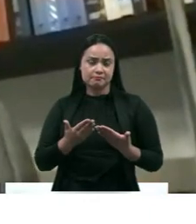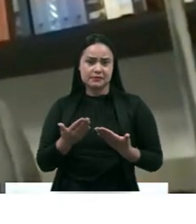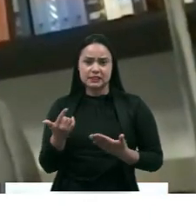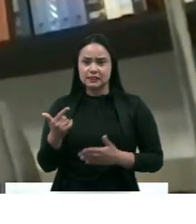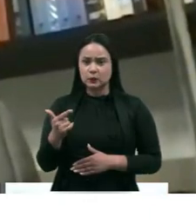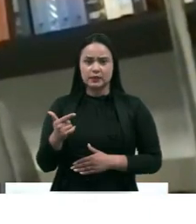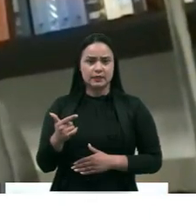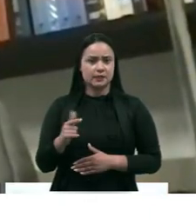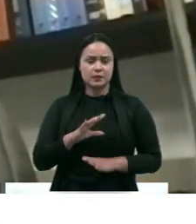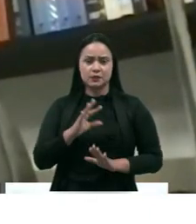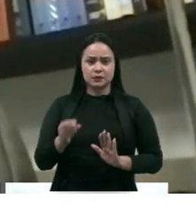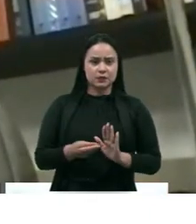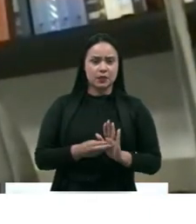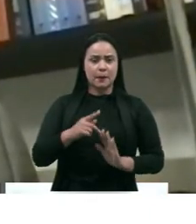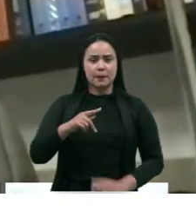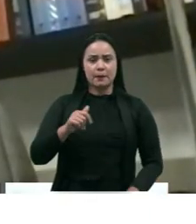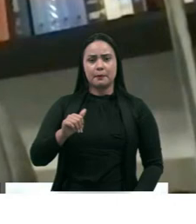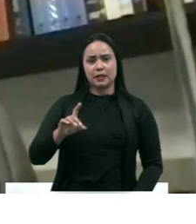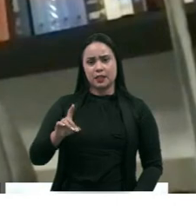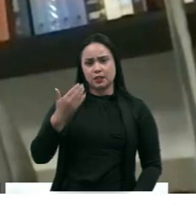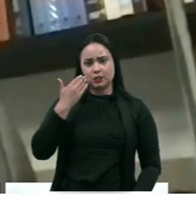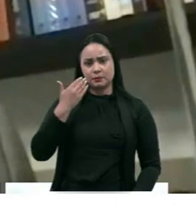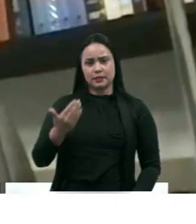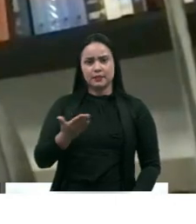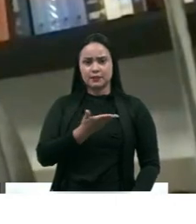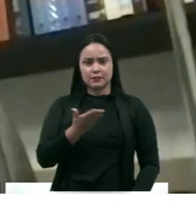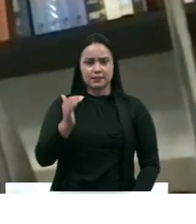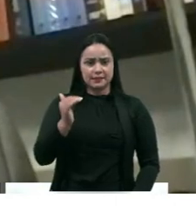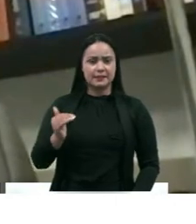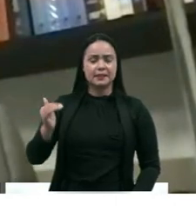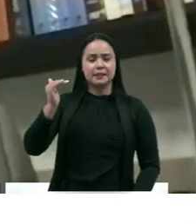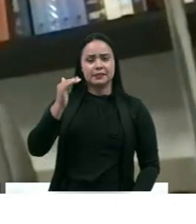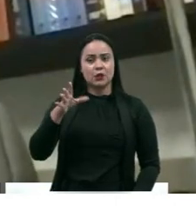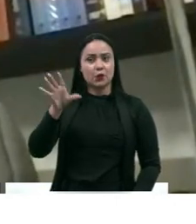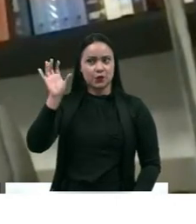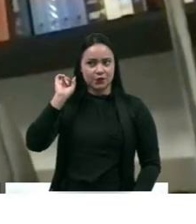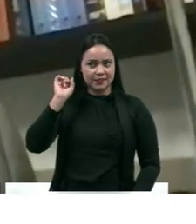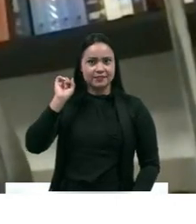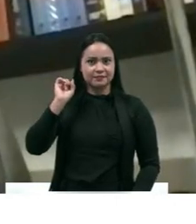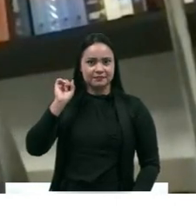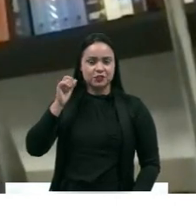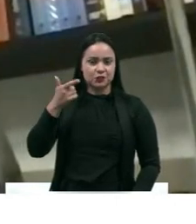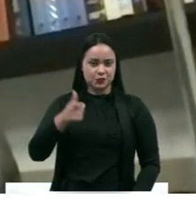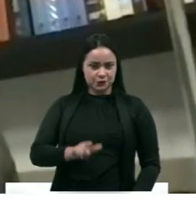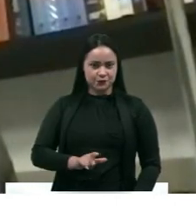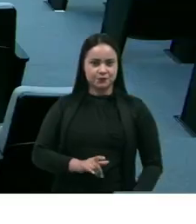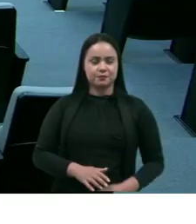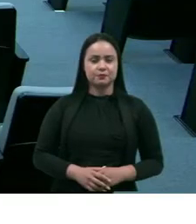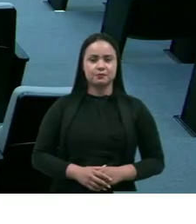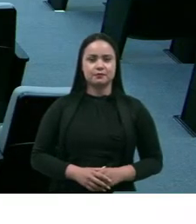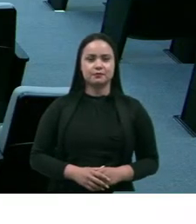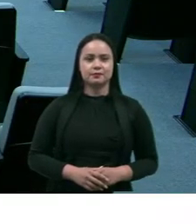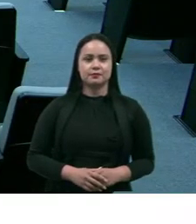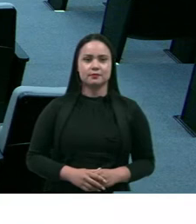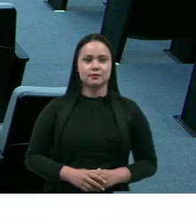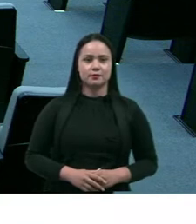seja instaurado o PAD. Muito obrigado por vossas excelências me ouvirem mais uma vez.